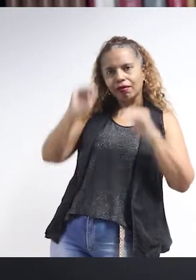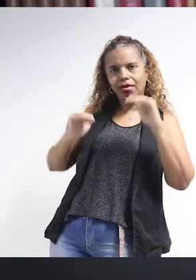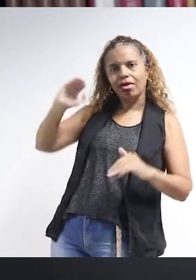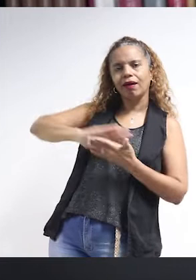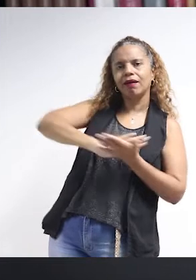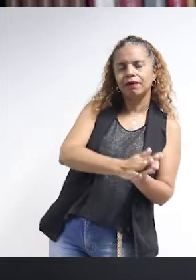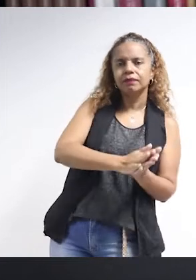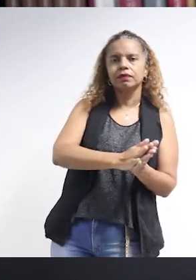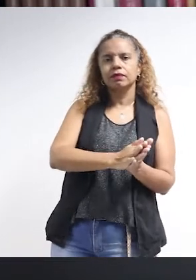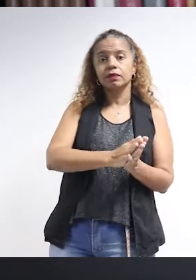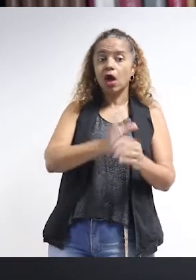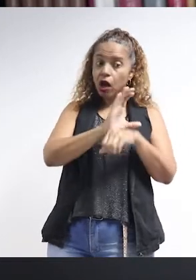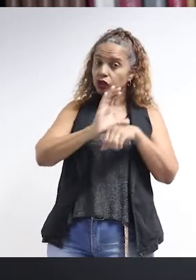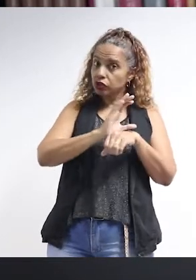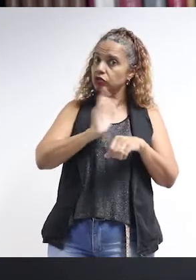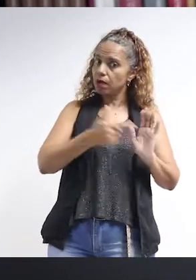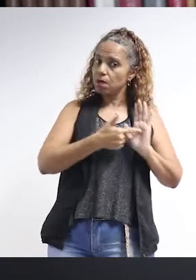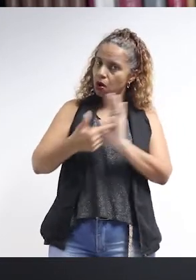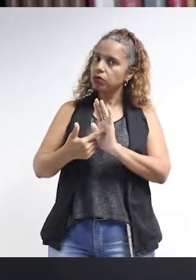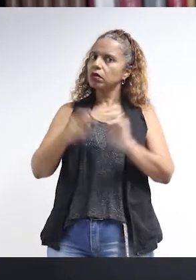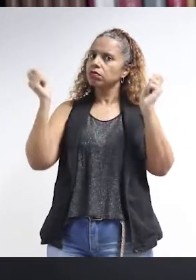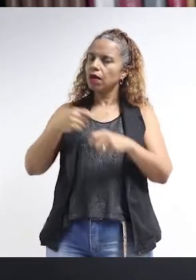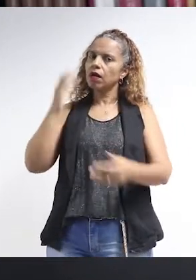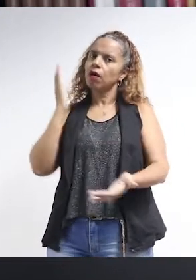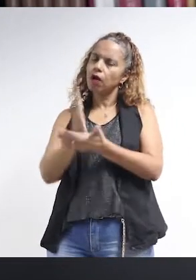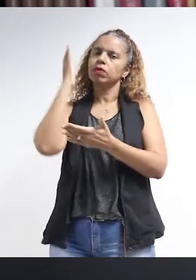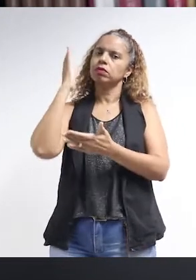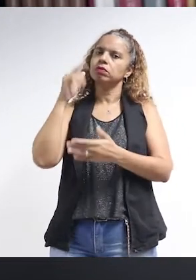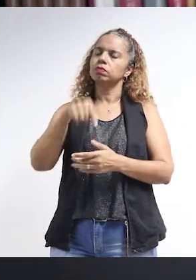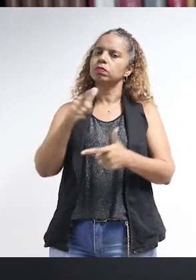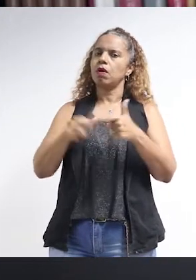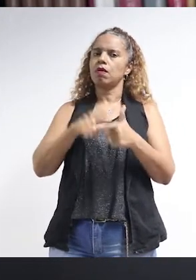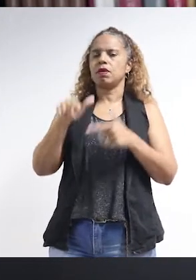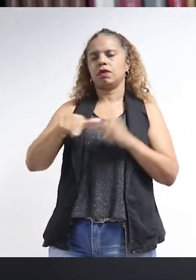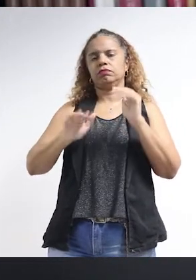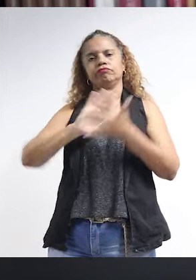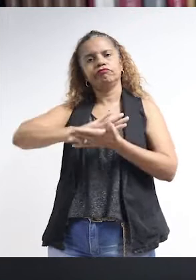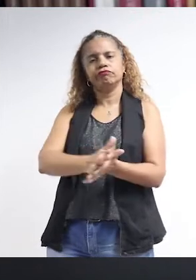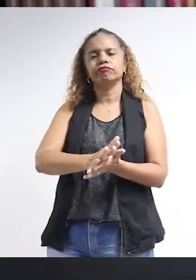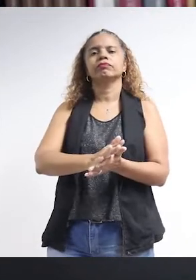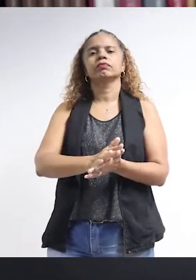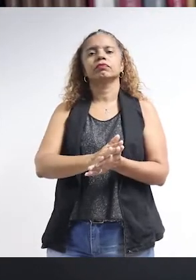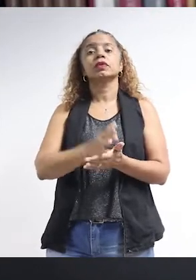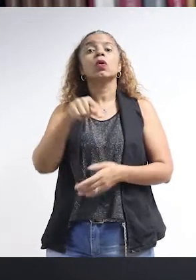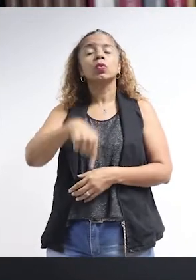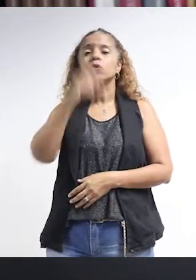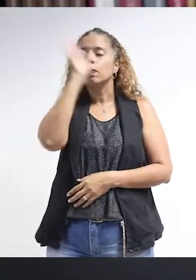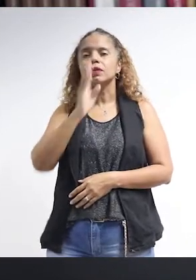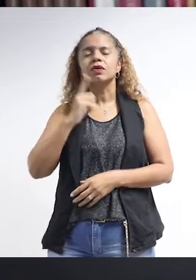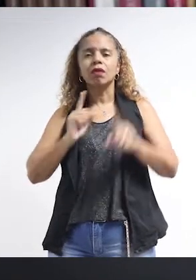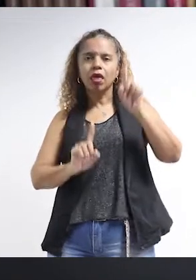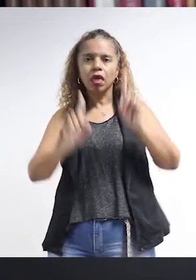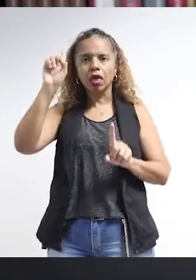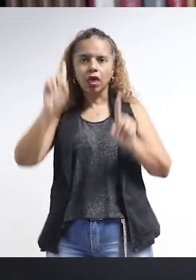os efeitos dela. O que a gente tem hoje no Brasil são diferentes níveis de cidadania